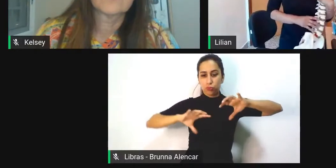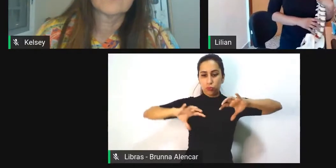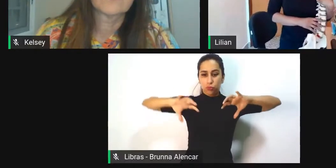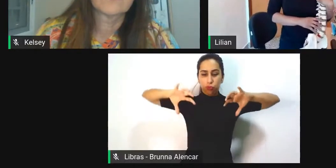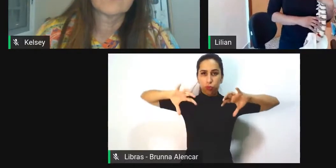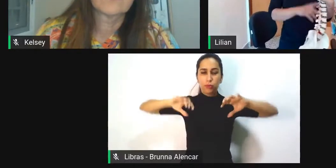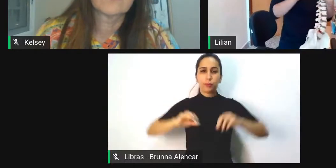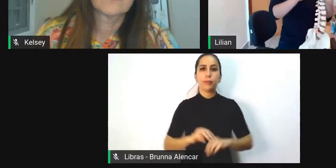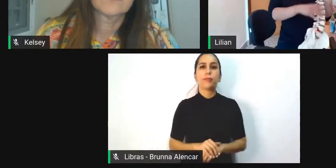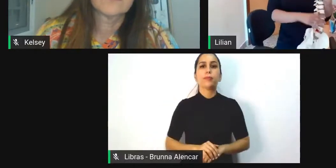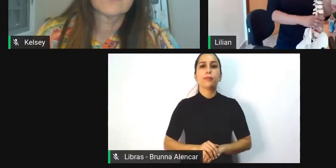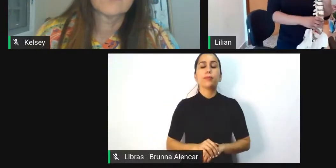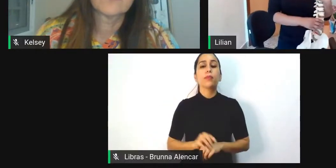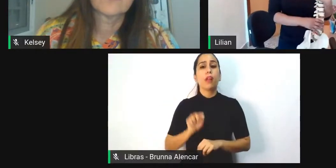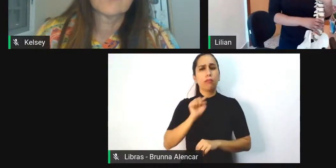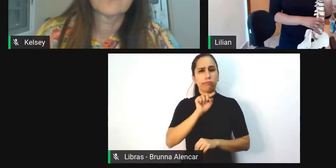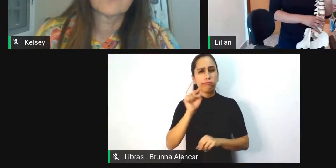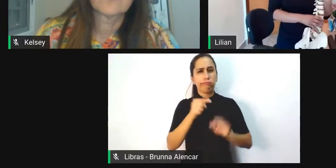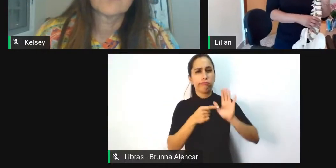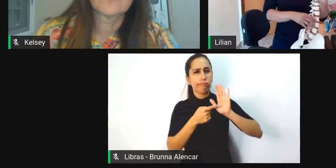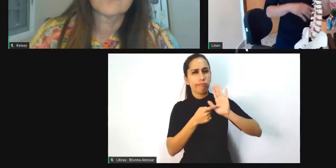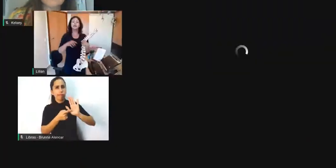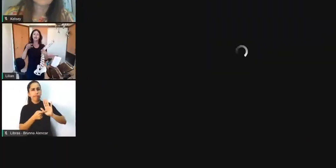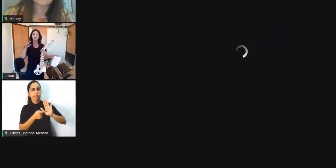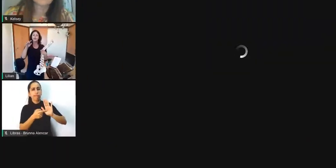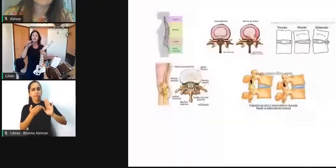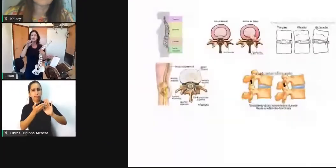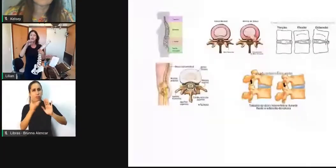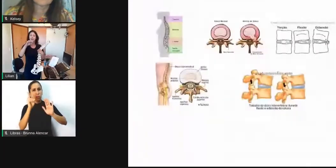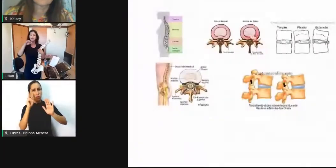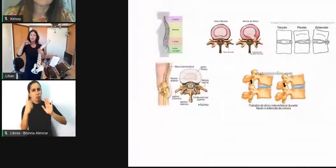Ainda sobre esse desenho, na tela de vocês,